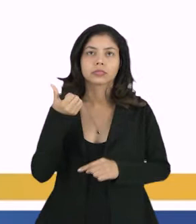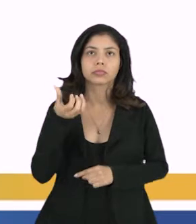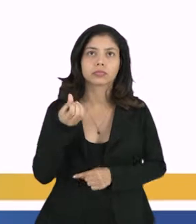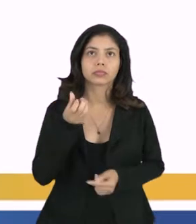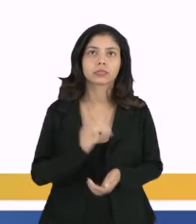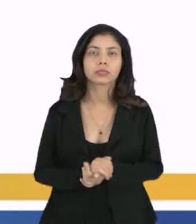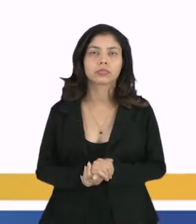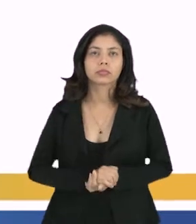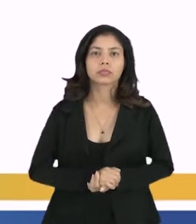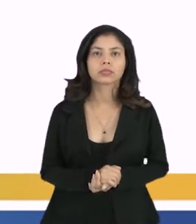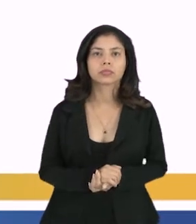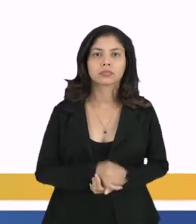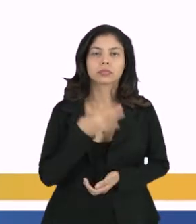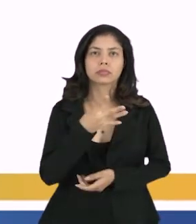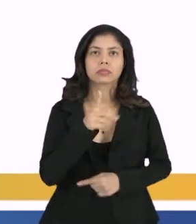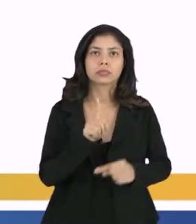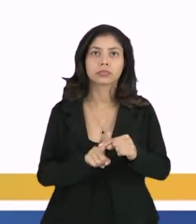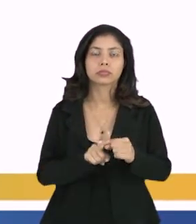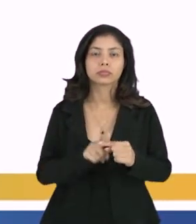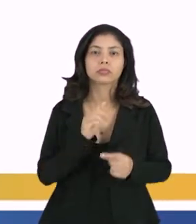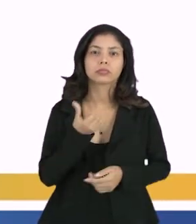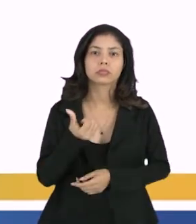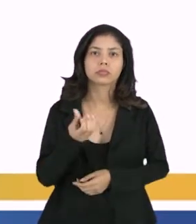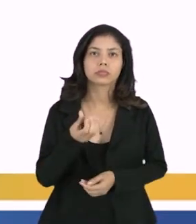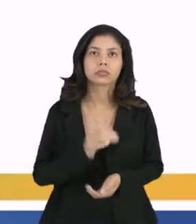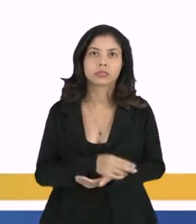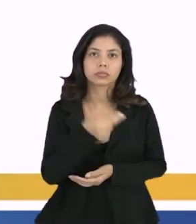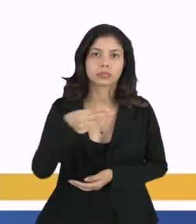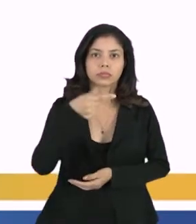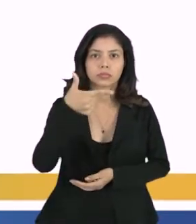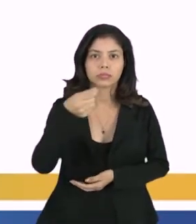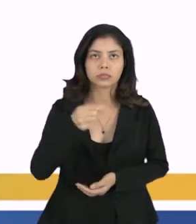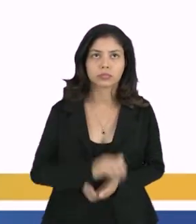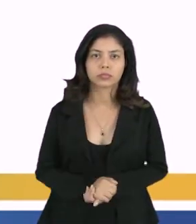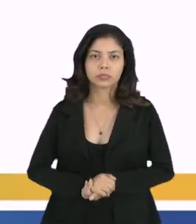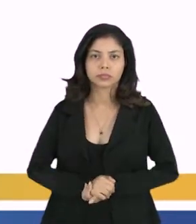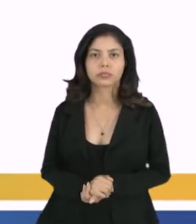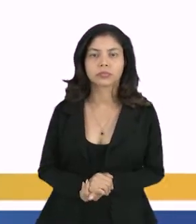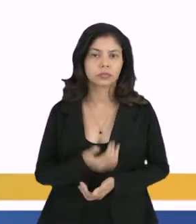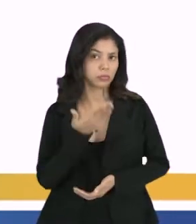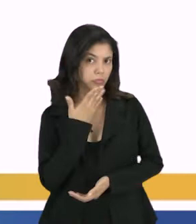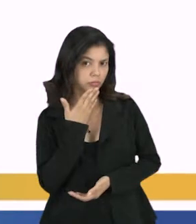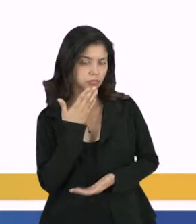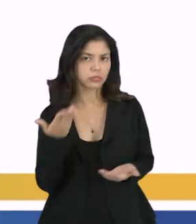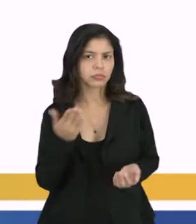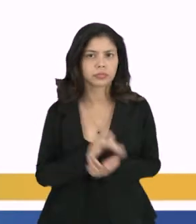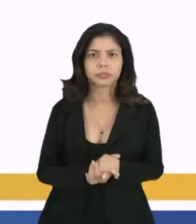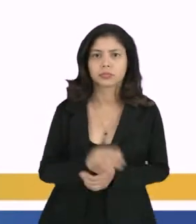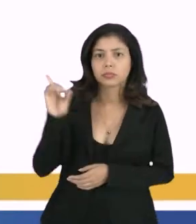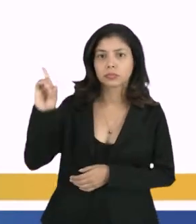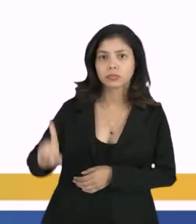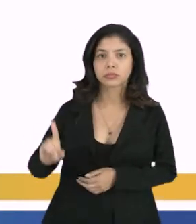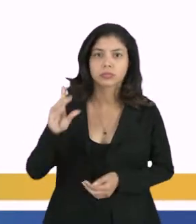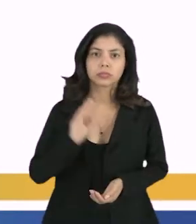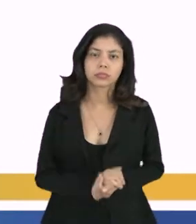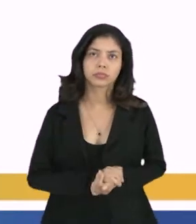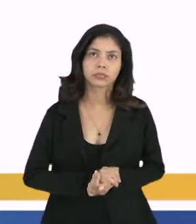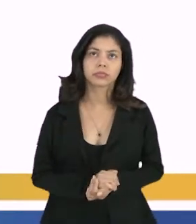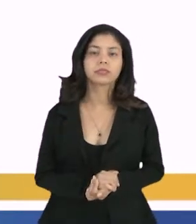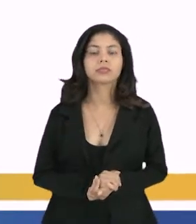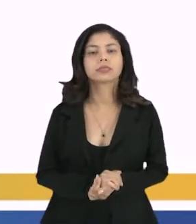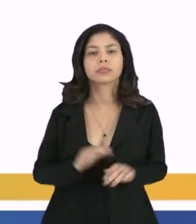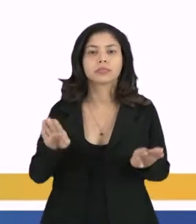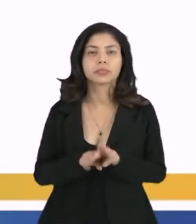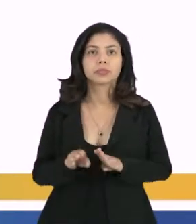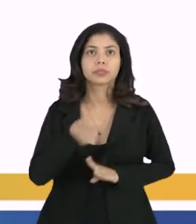prioriza a multiplicação, 4, né? Mais 16, 20. Opa, mas no lado direito está sendo dito